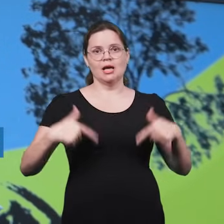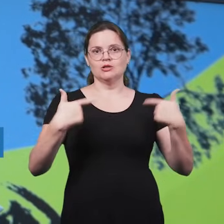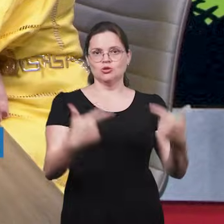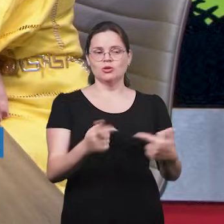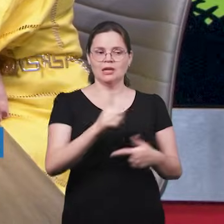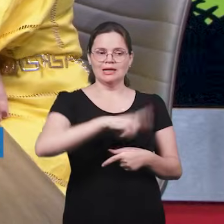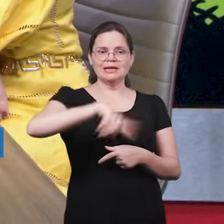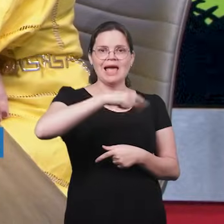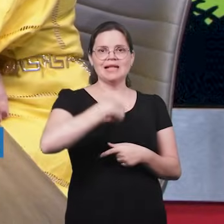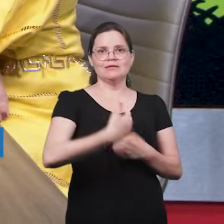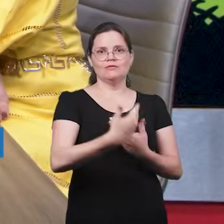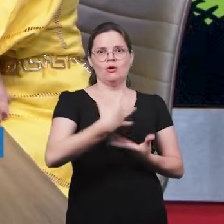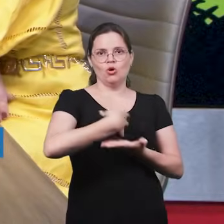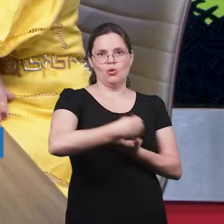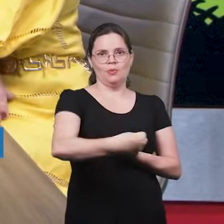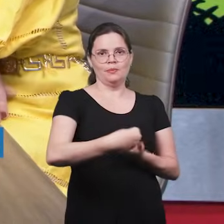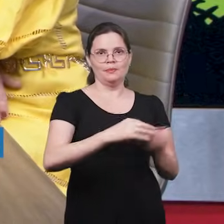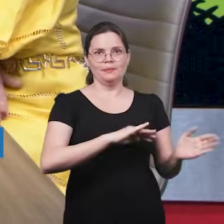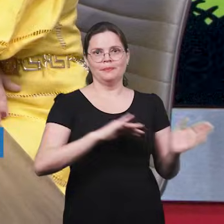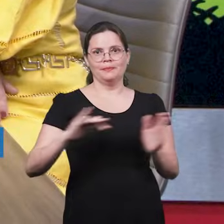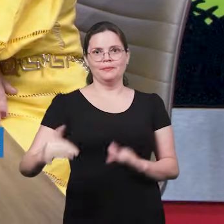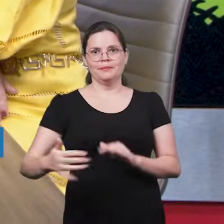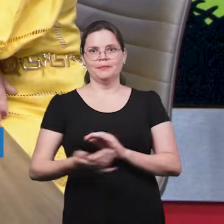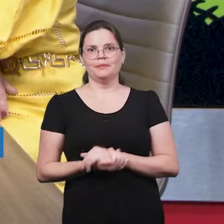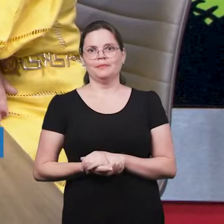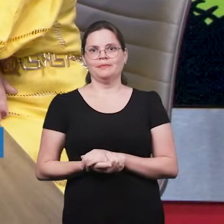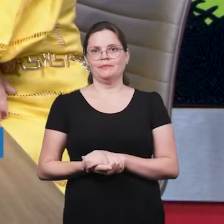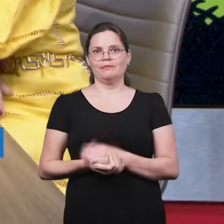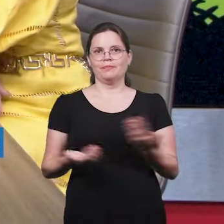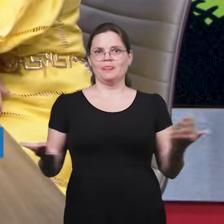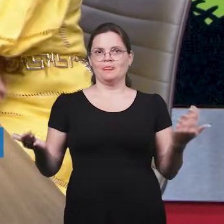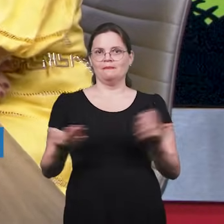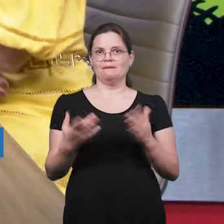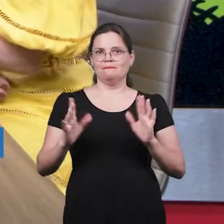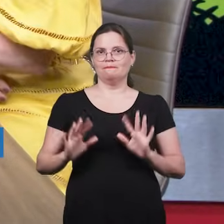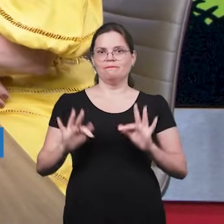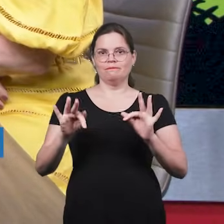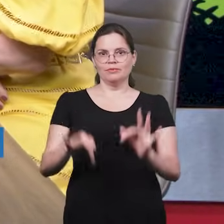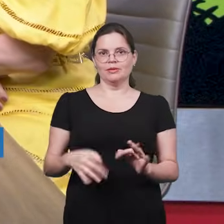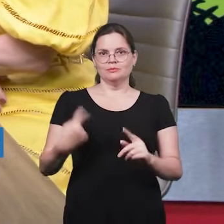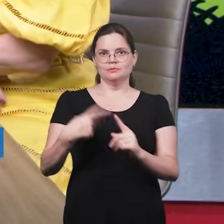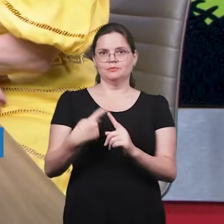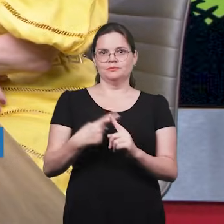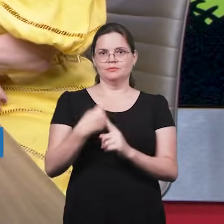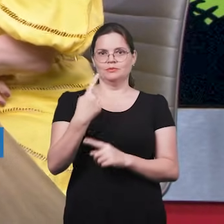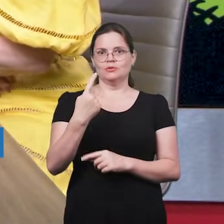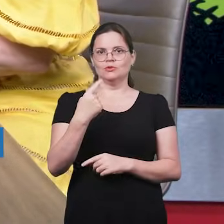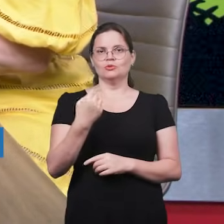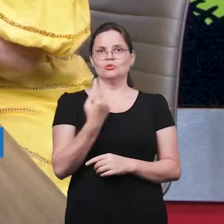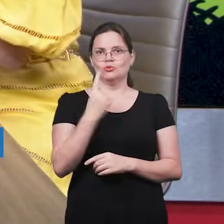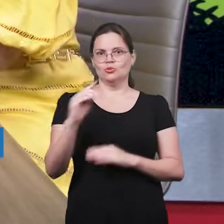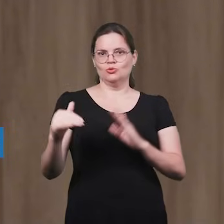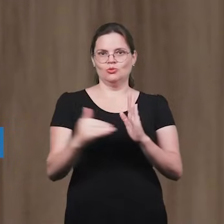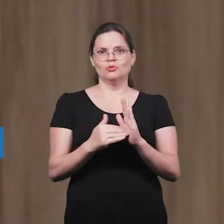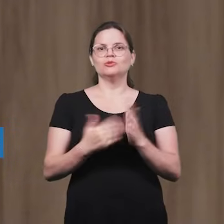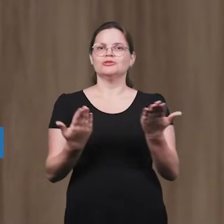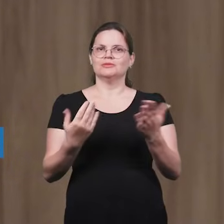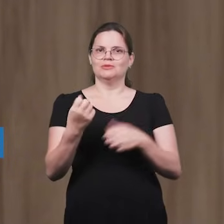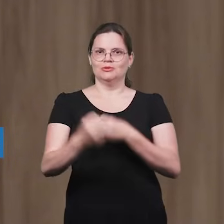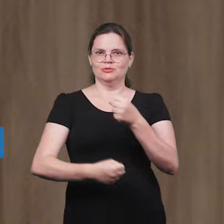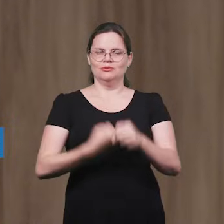aqui. Quer dizer, nós vamos então finalizando, porque até para o último do ano tem um tempo, né? Nós